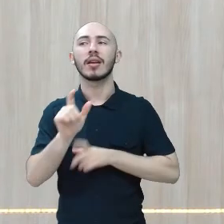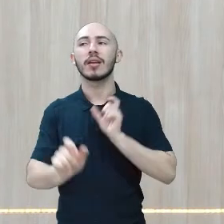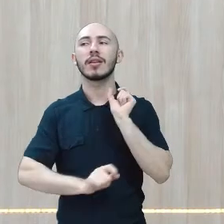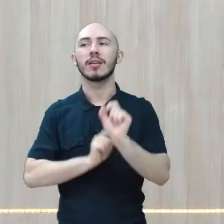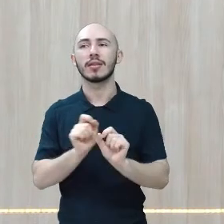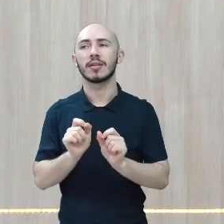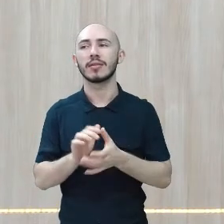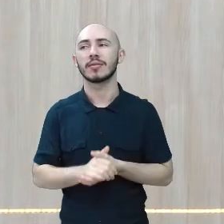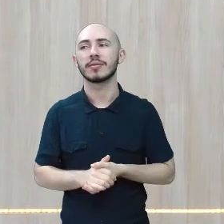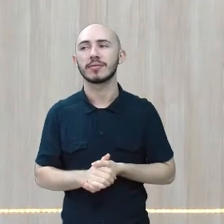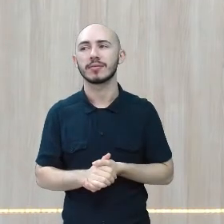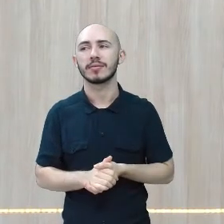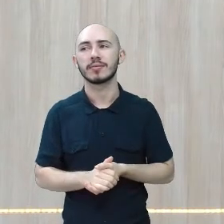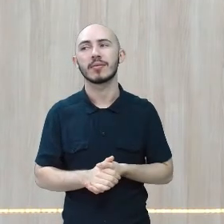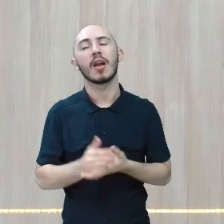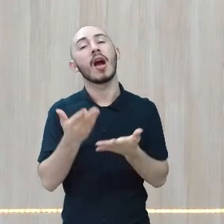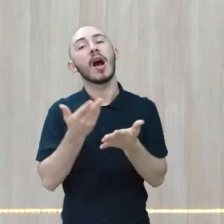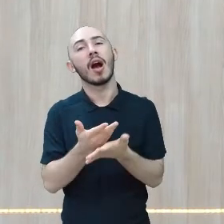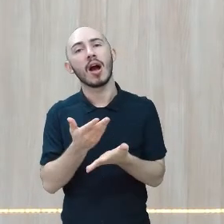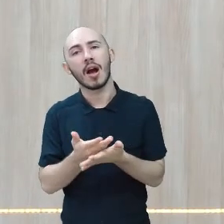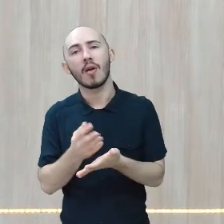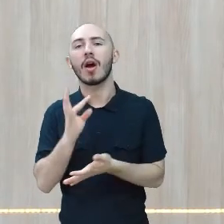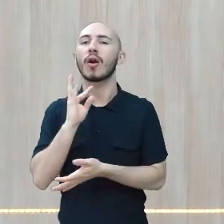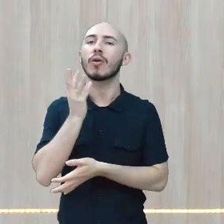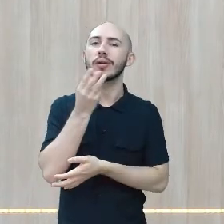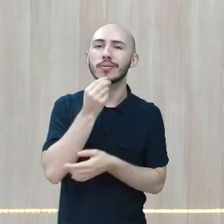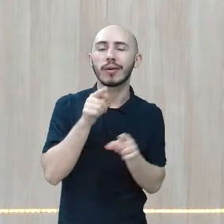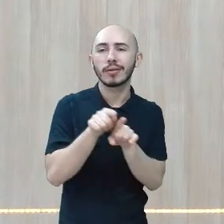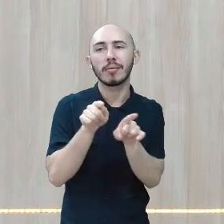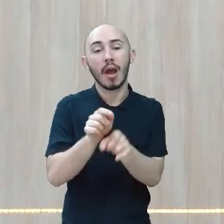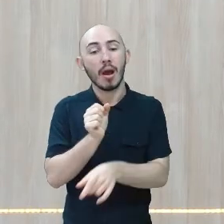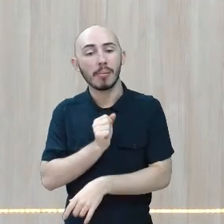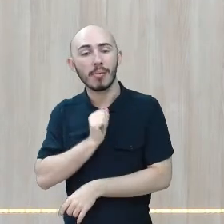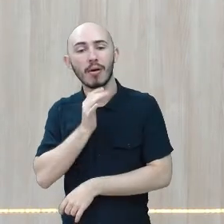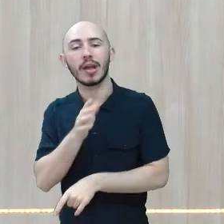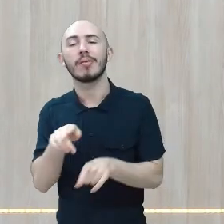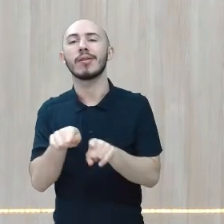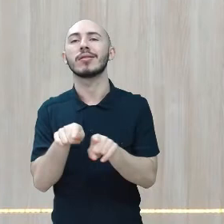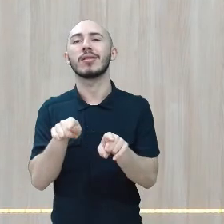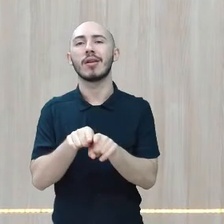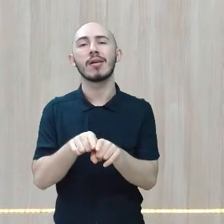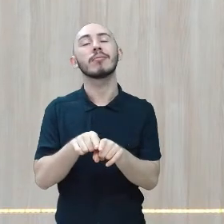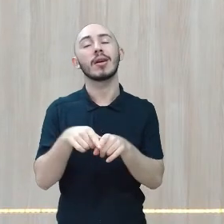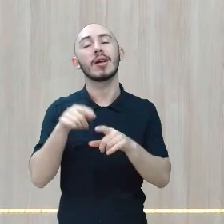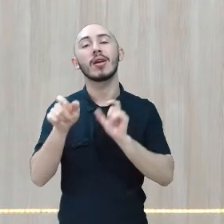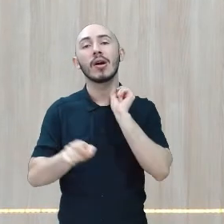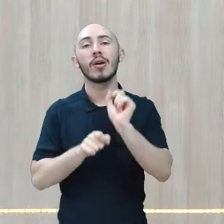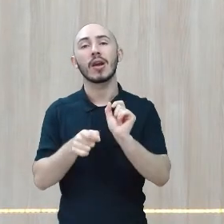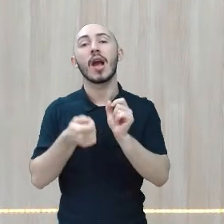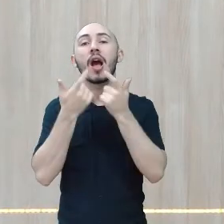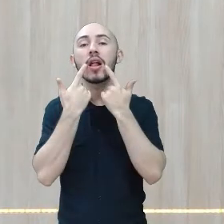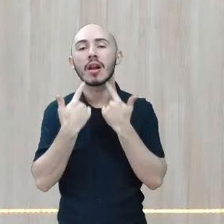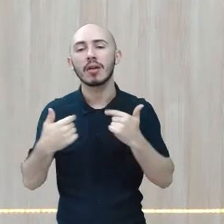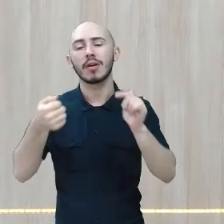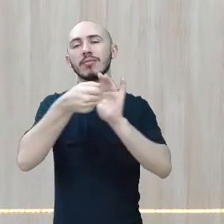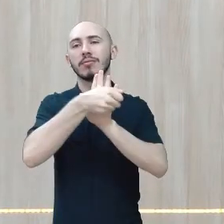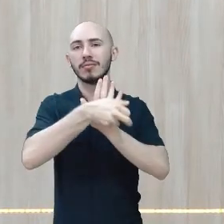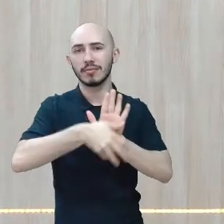a mais na aula de hoje de conhecimento de poema e figura de linguagem. E aí